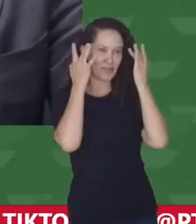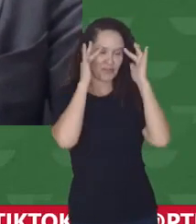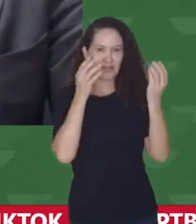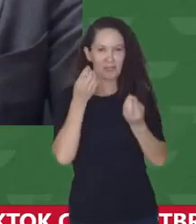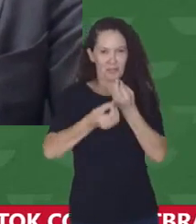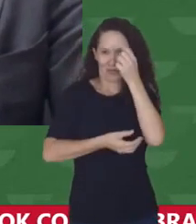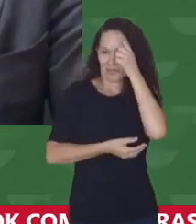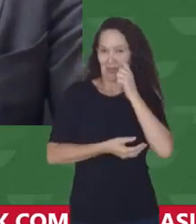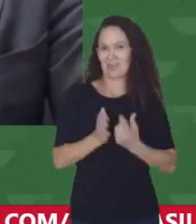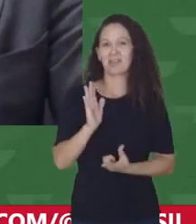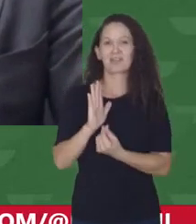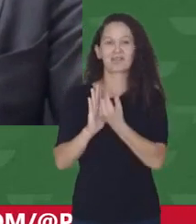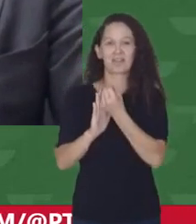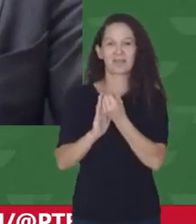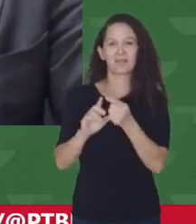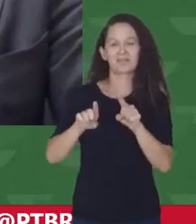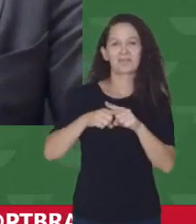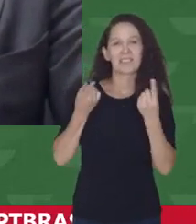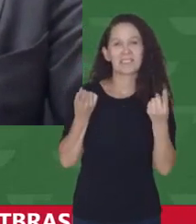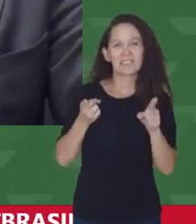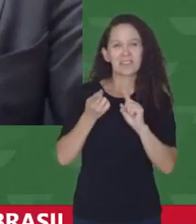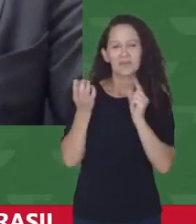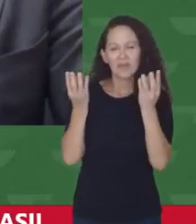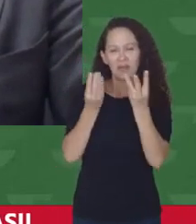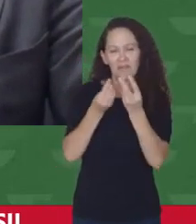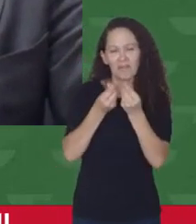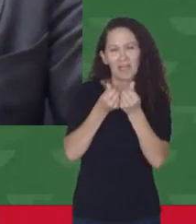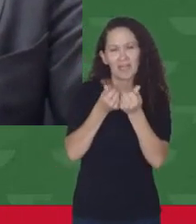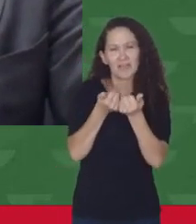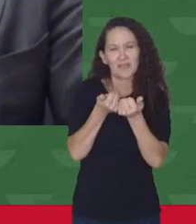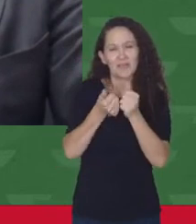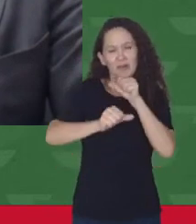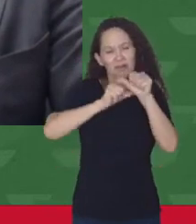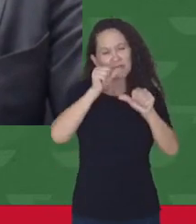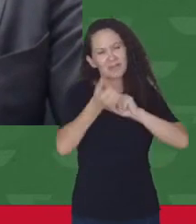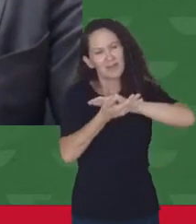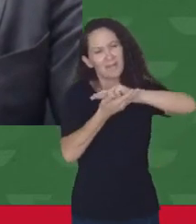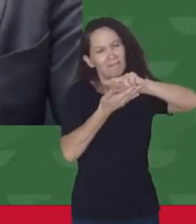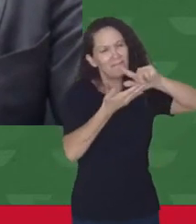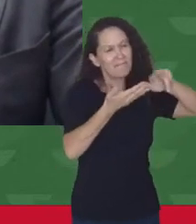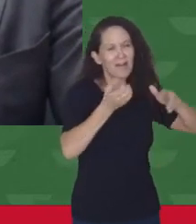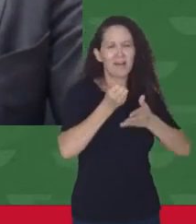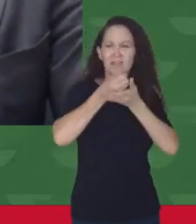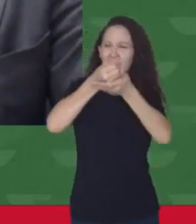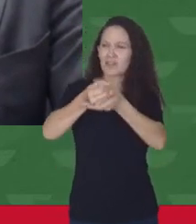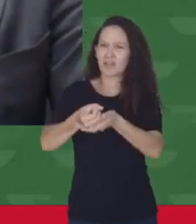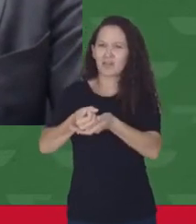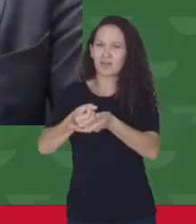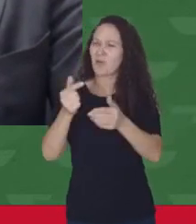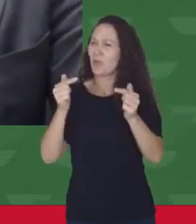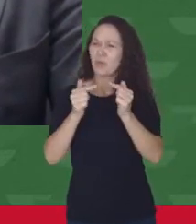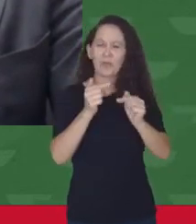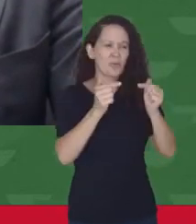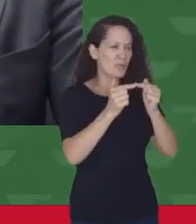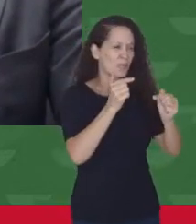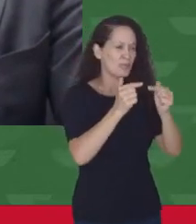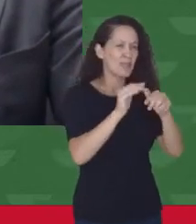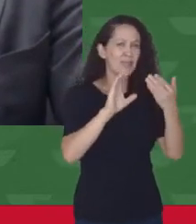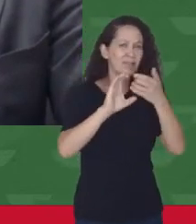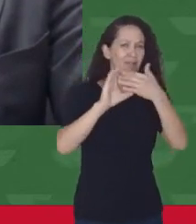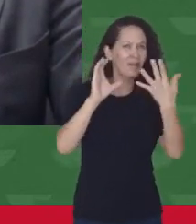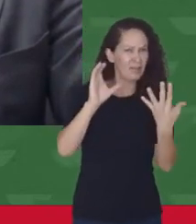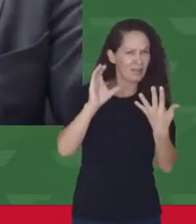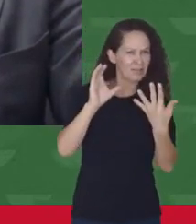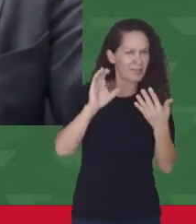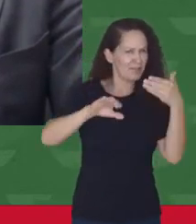vai ser, como ela é precária do ponto de vista do desenho, ela mistura uma série de benefícios, um não tem nada a ver com o outro, você não tem critério de